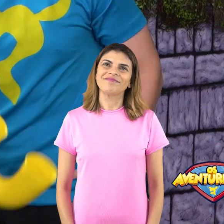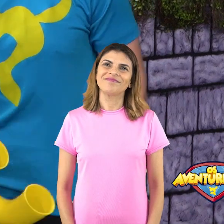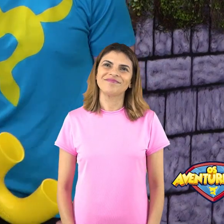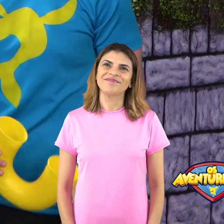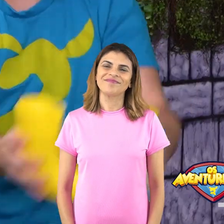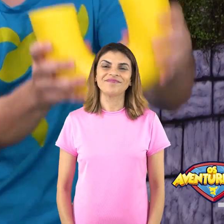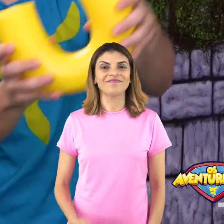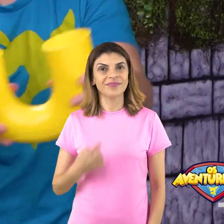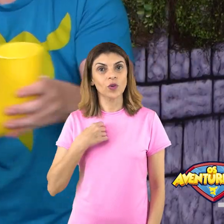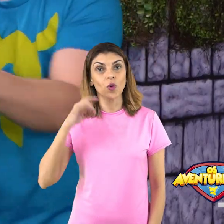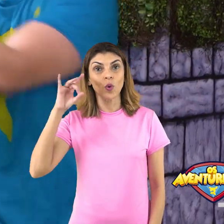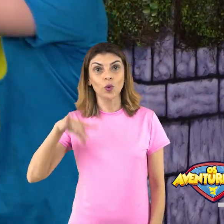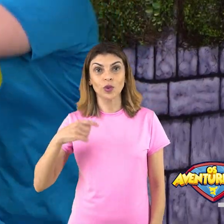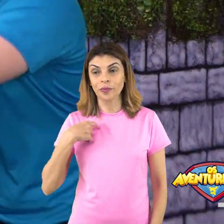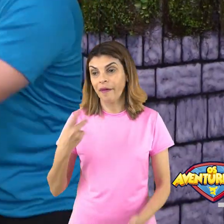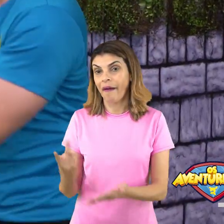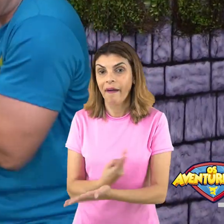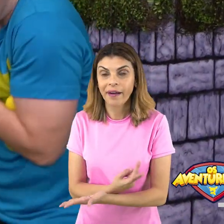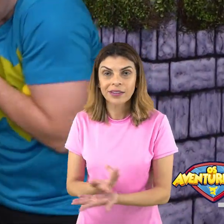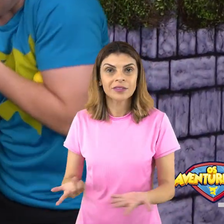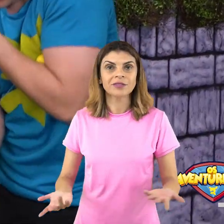Na última eu errei.